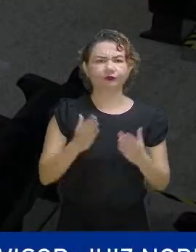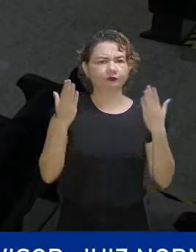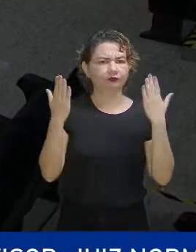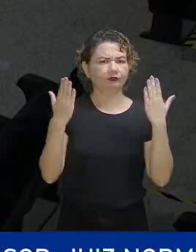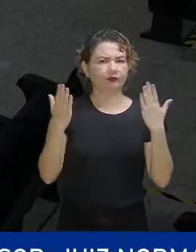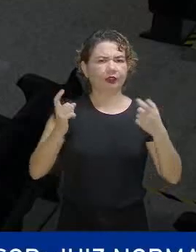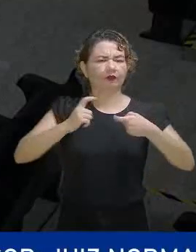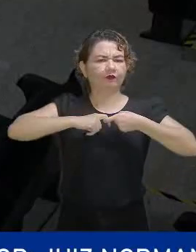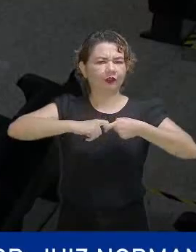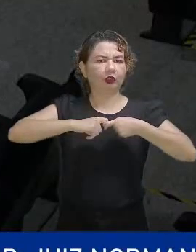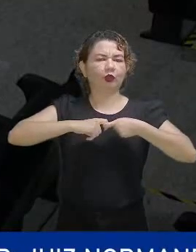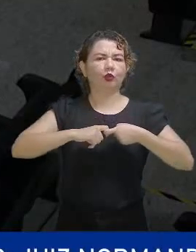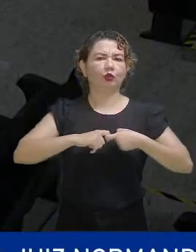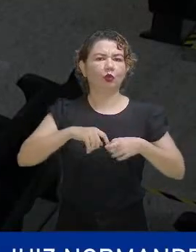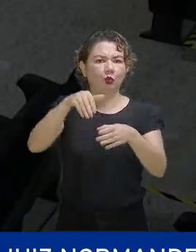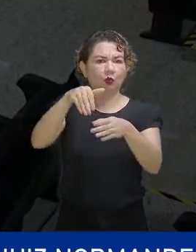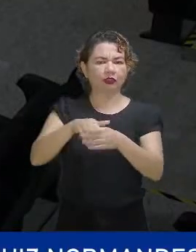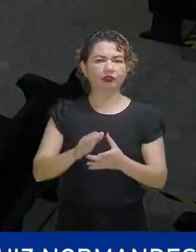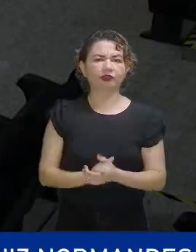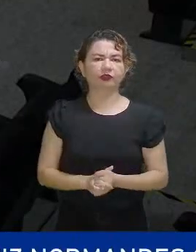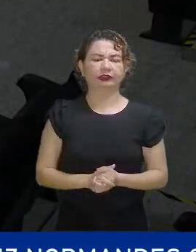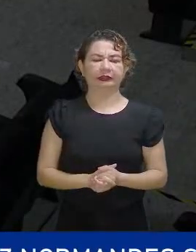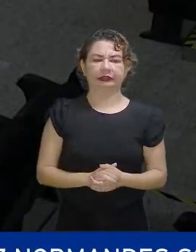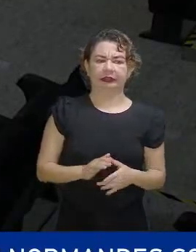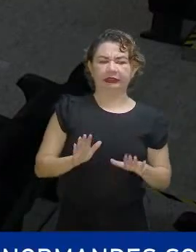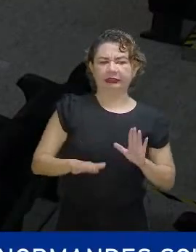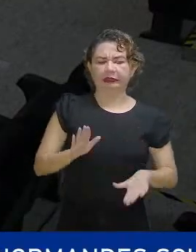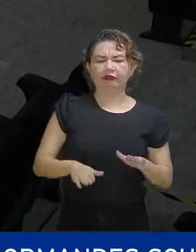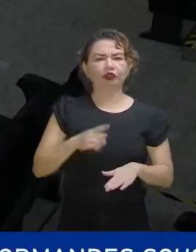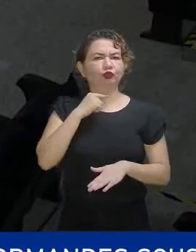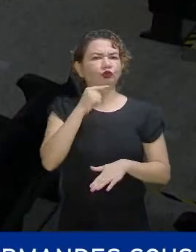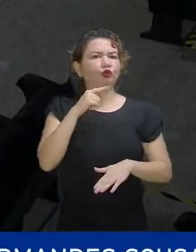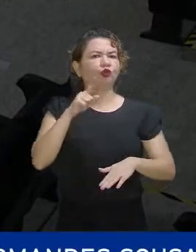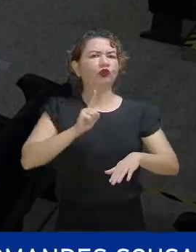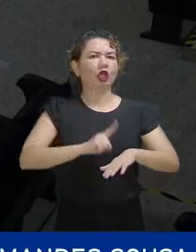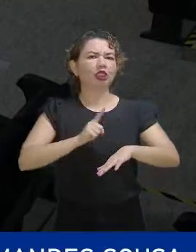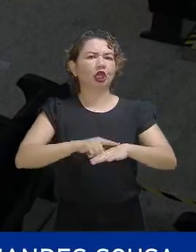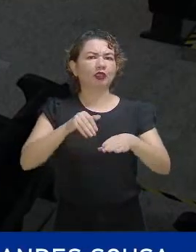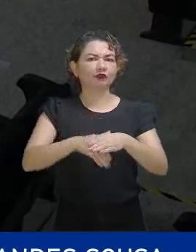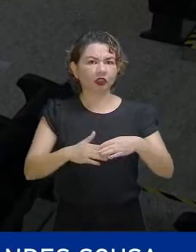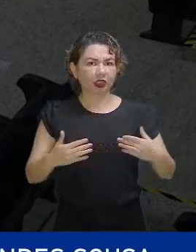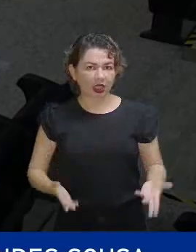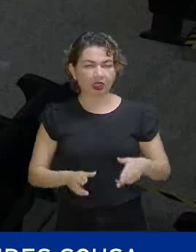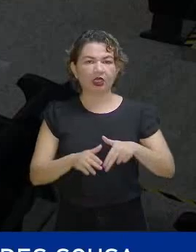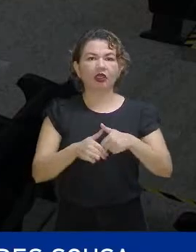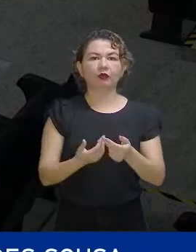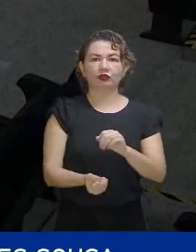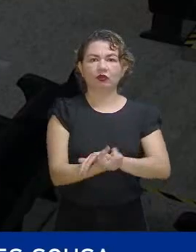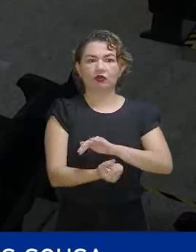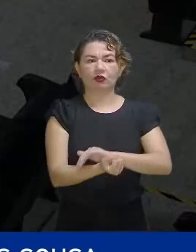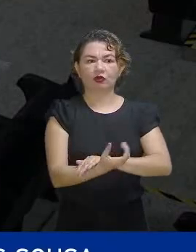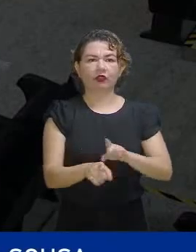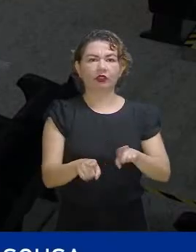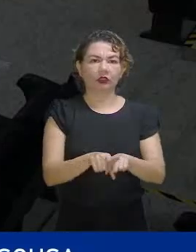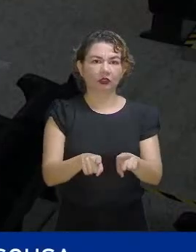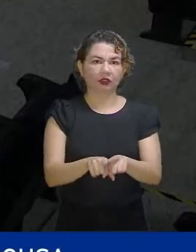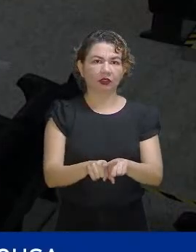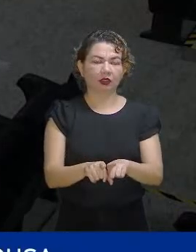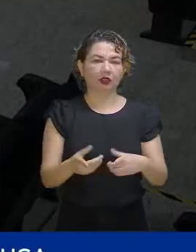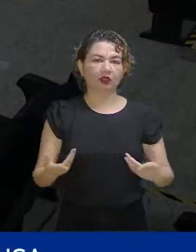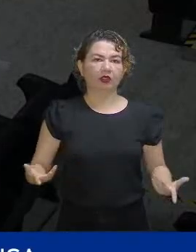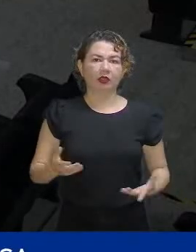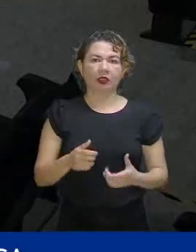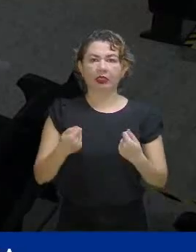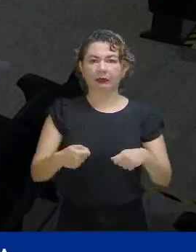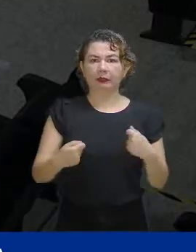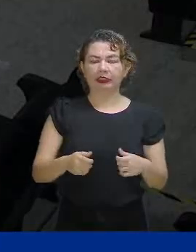eleitor, comprometendo sua autonomia no exercício do voto. De mais a mais, ressalta que a corrupção ativa não exige que